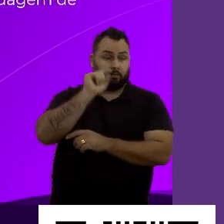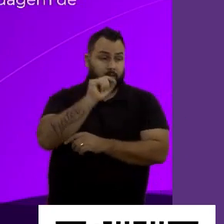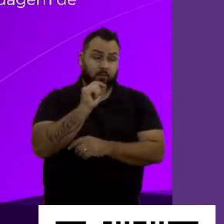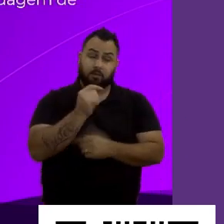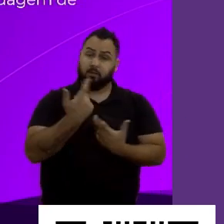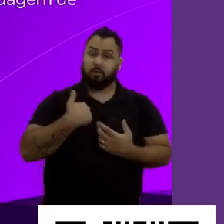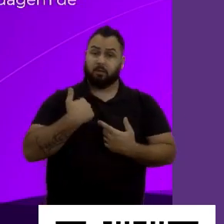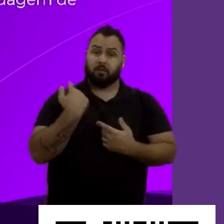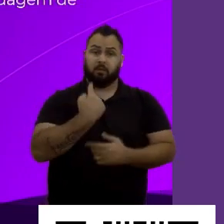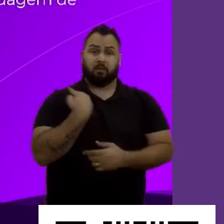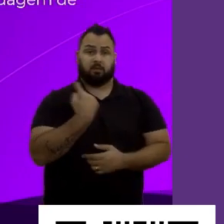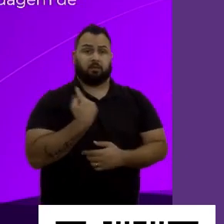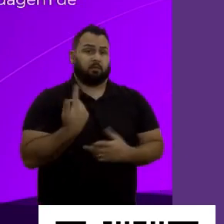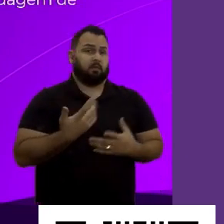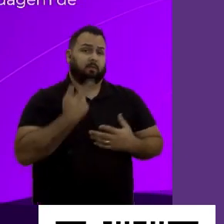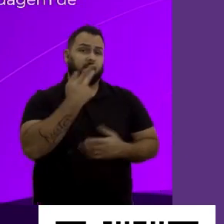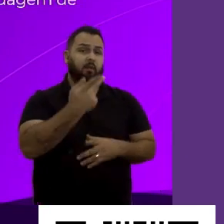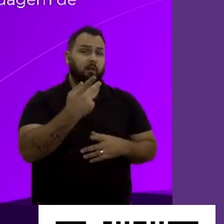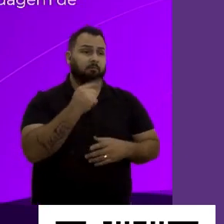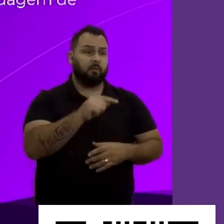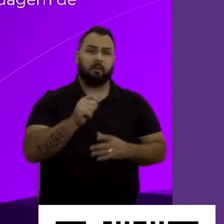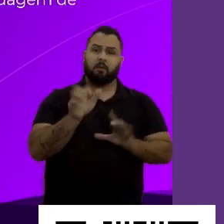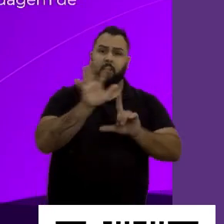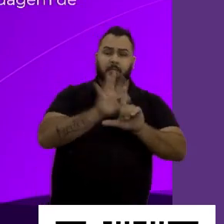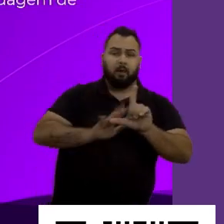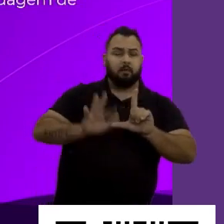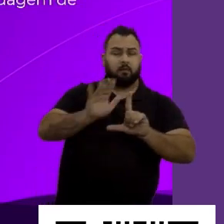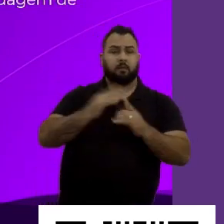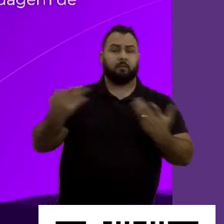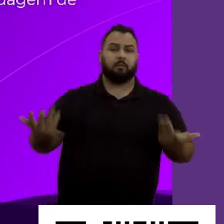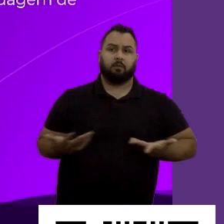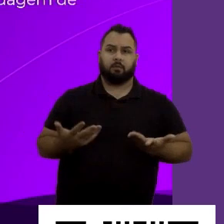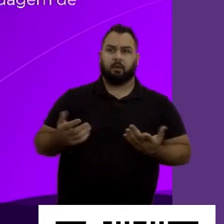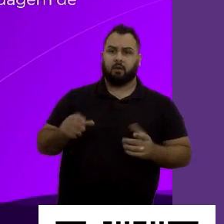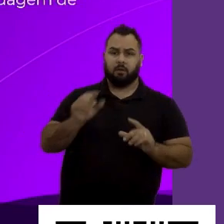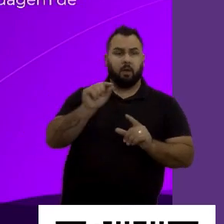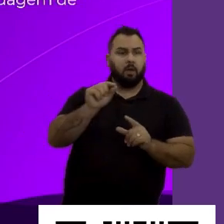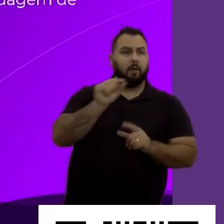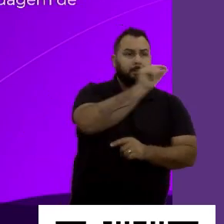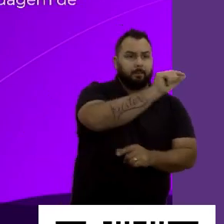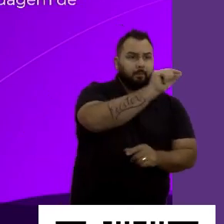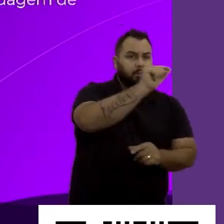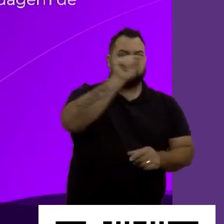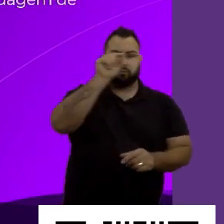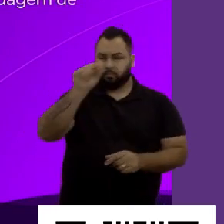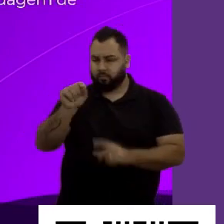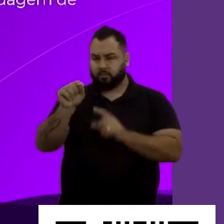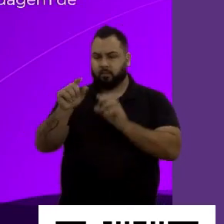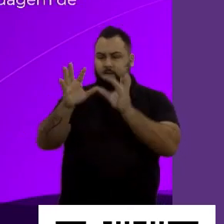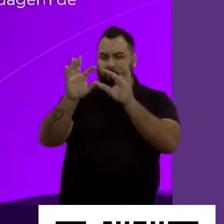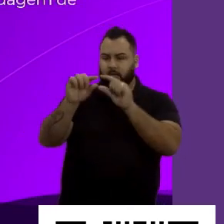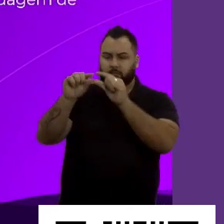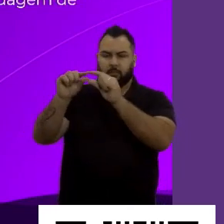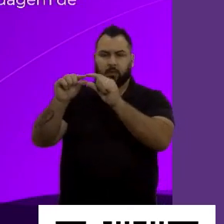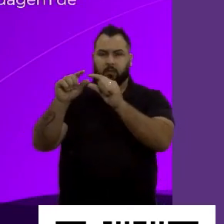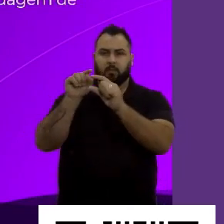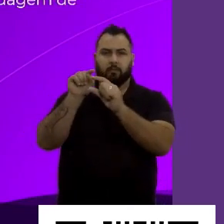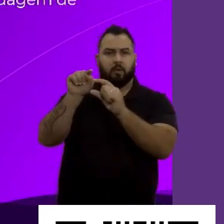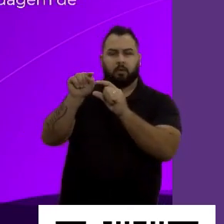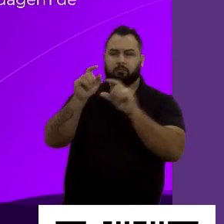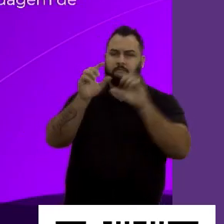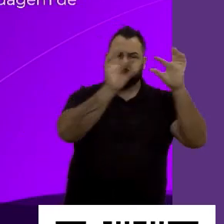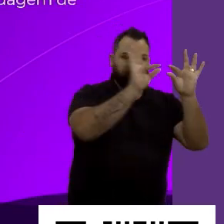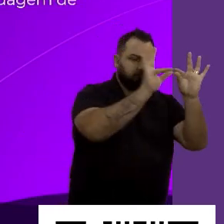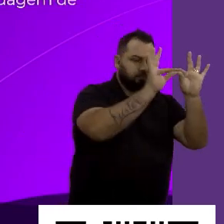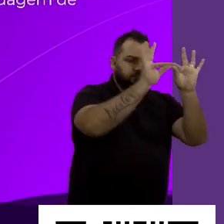quer falar que nada mais é que essas plataformas hoje hein eu arrasto um botão e coloco um botão é traduzido um código ali por trás